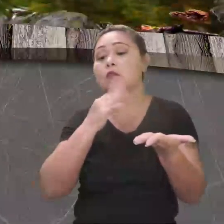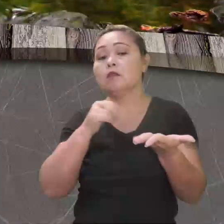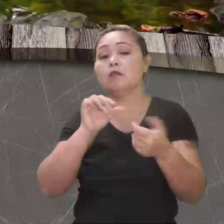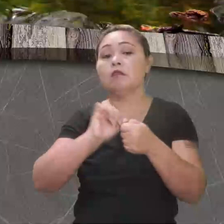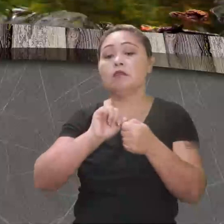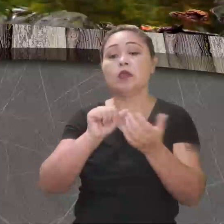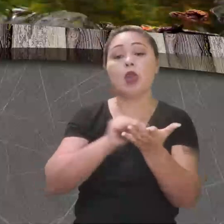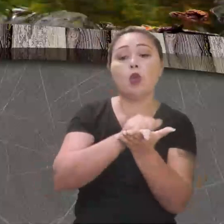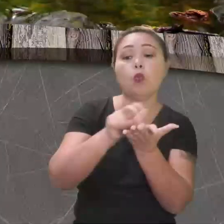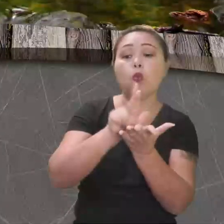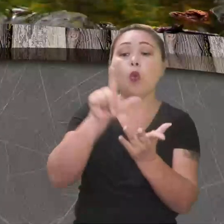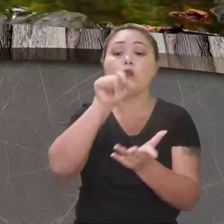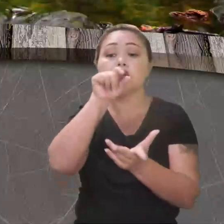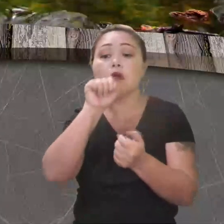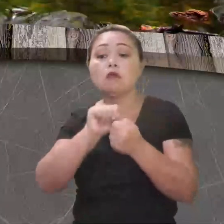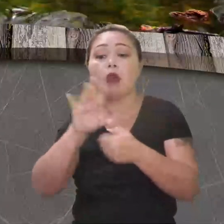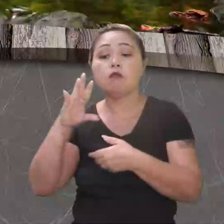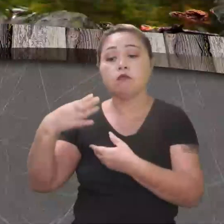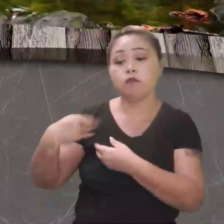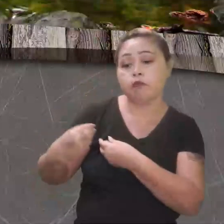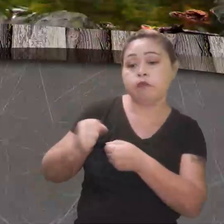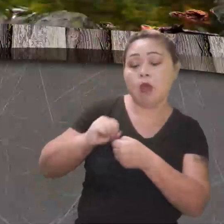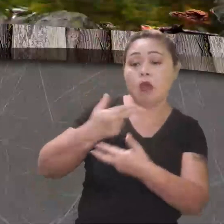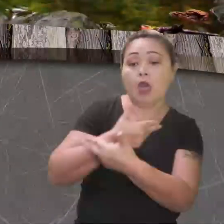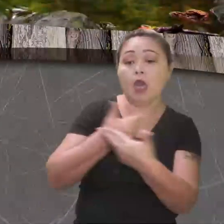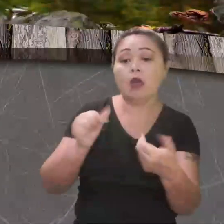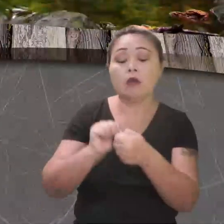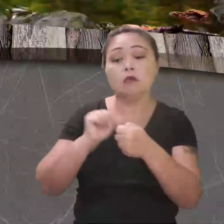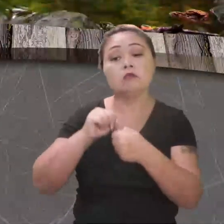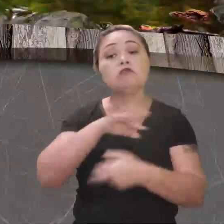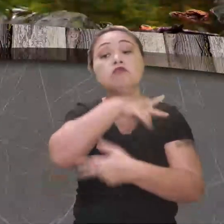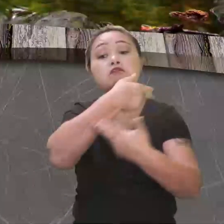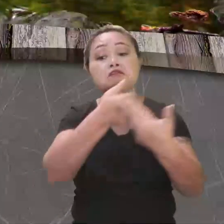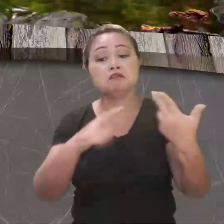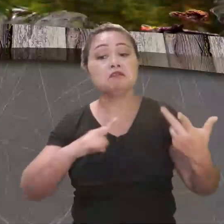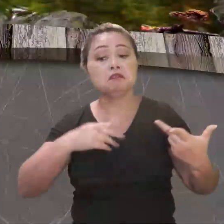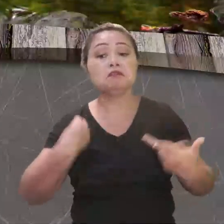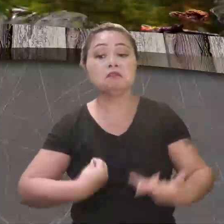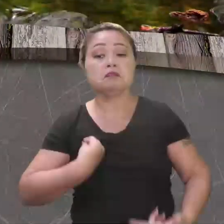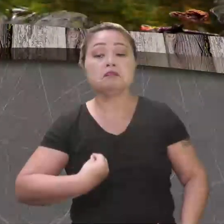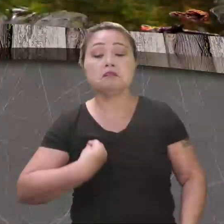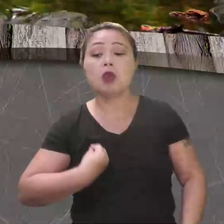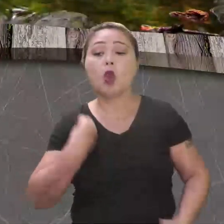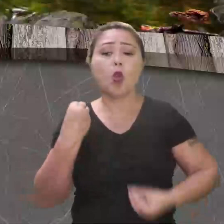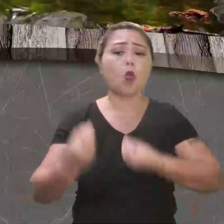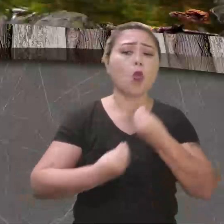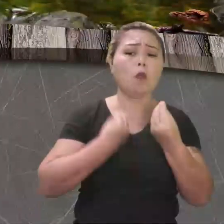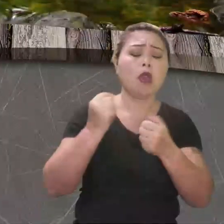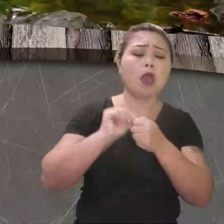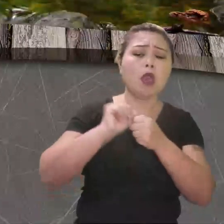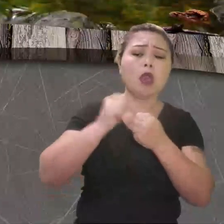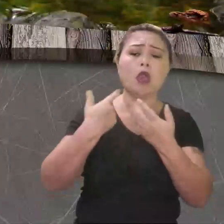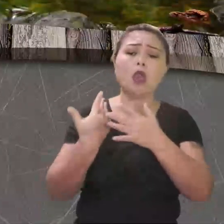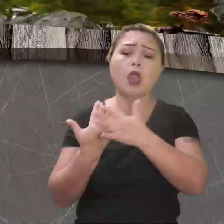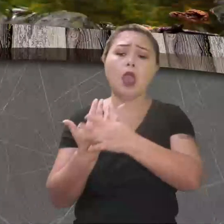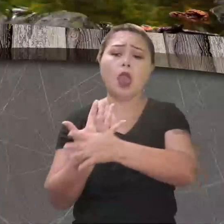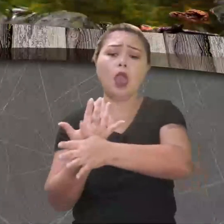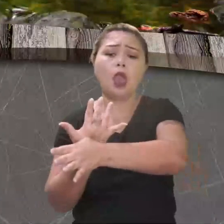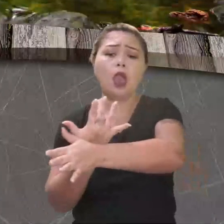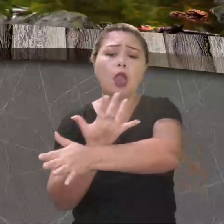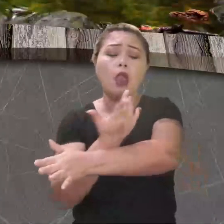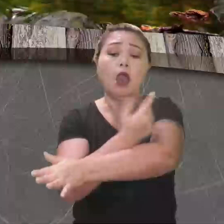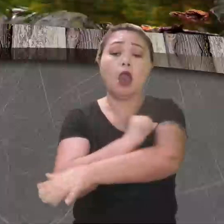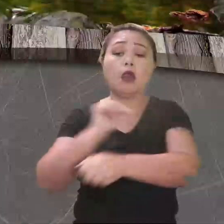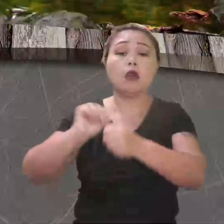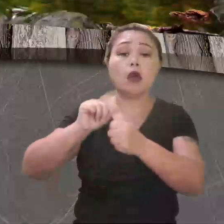os répteis, aves, mamíferos, enfim, os animais que habitavam e como que era a nossa vegetação. Existem até registros